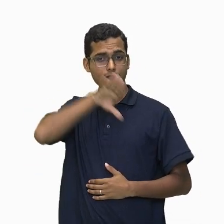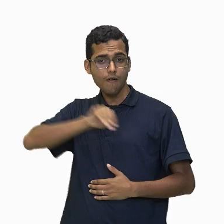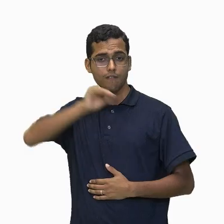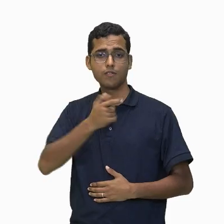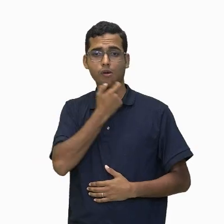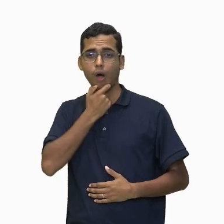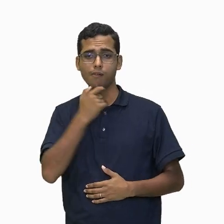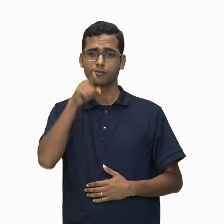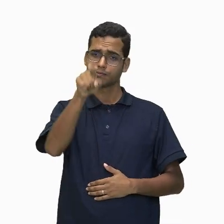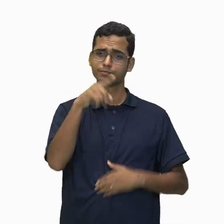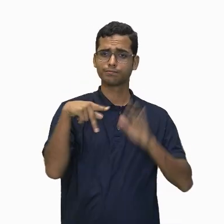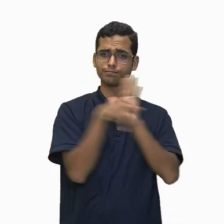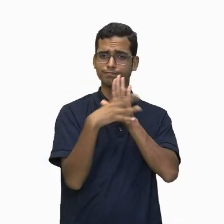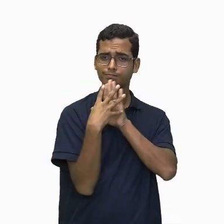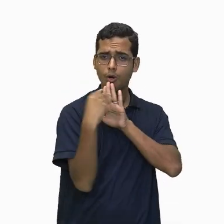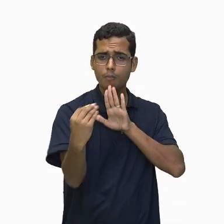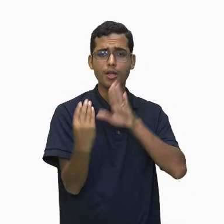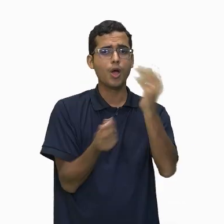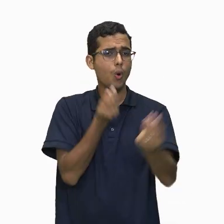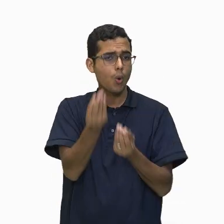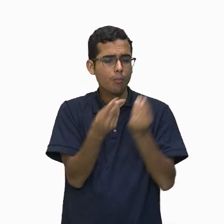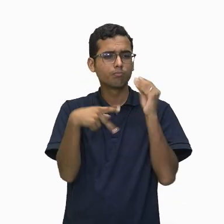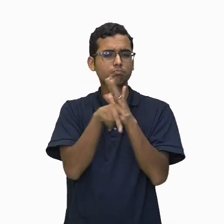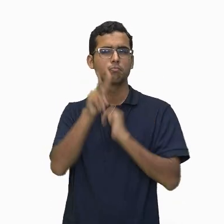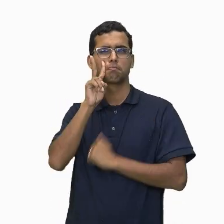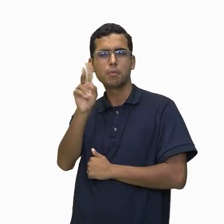e você vai repetir. Slay.